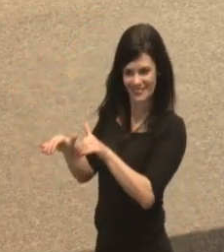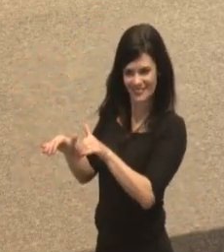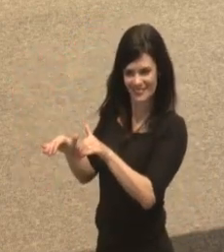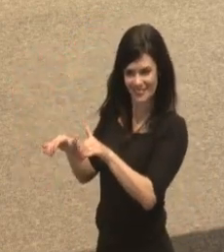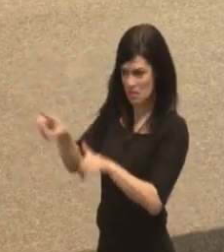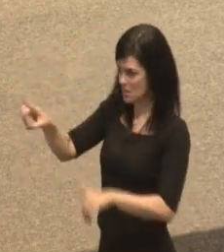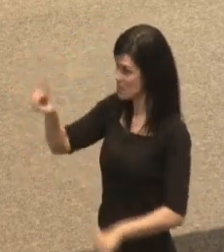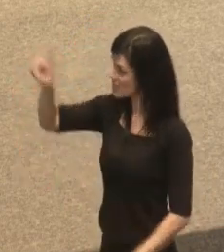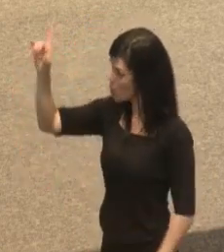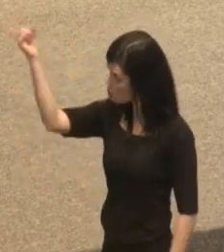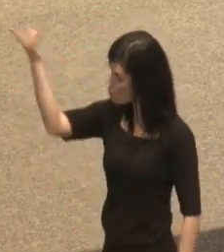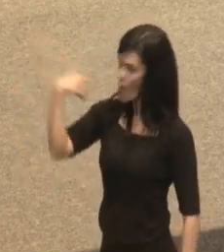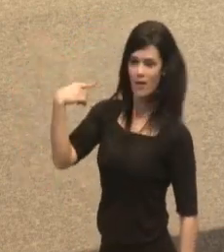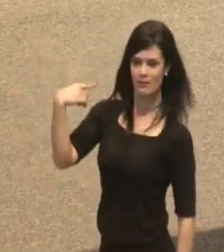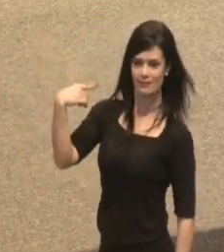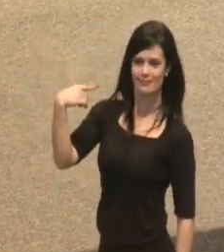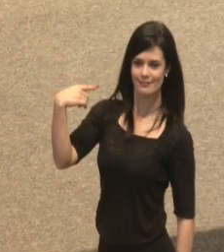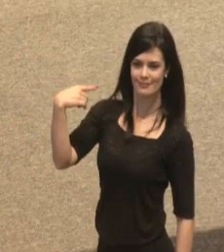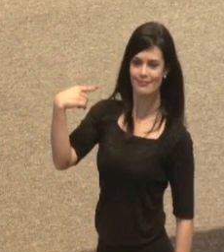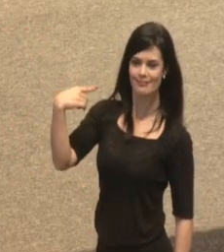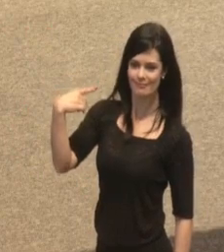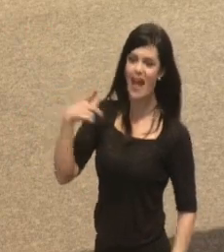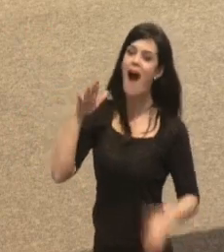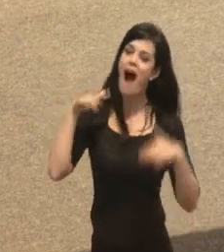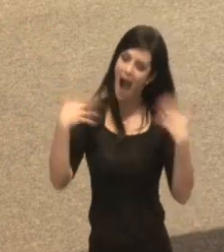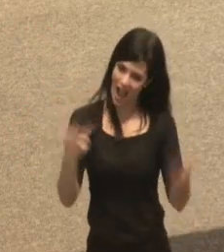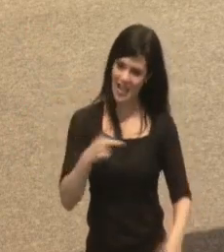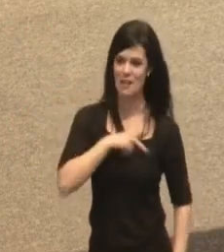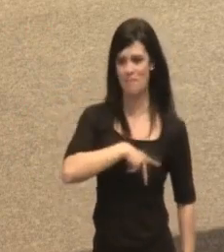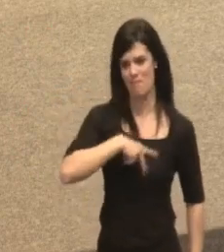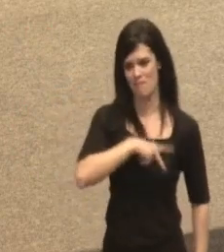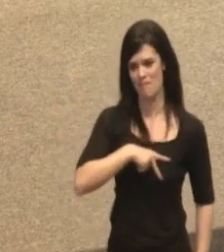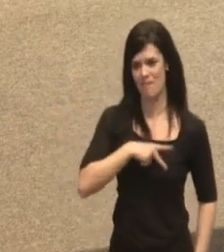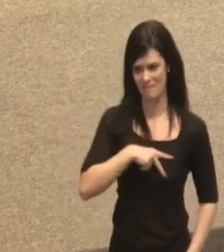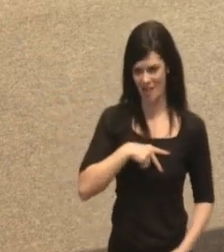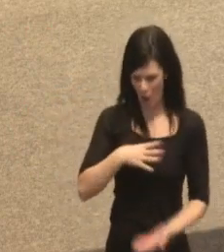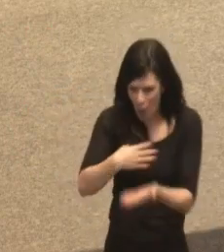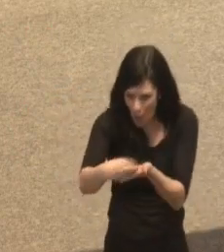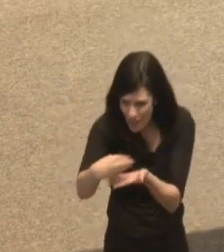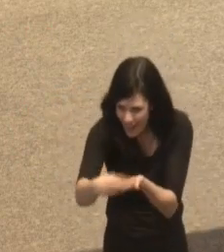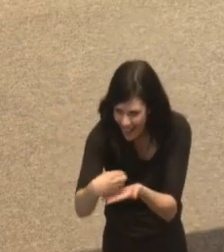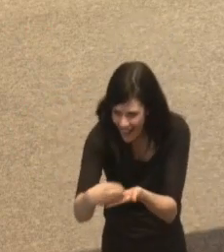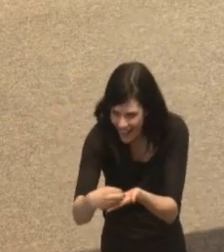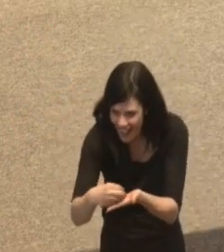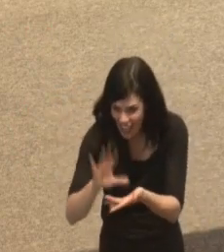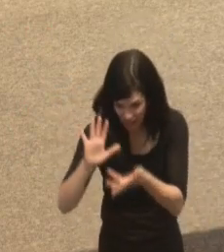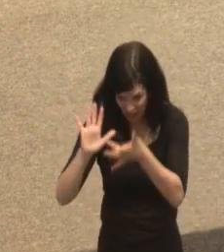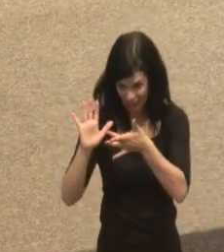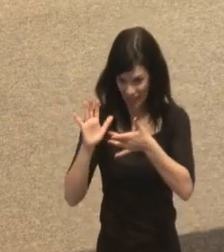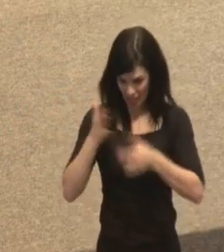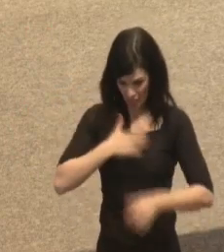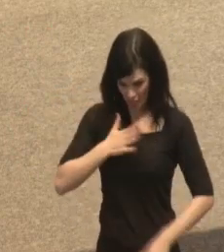vida. Aí sim começa a funcionar o que Paulo diz em Gálatas 2:20. Vamos falar juntos? Vivo.